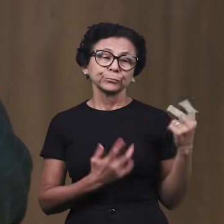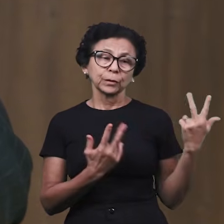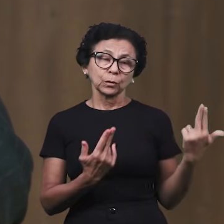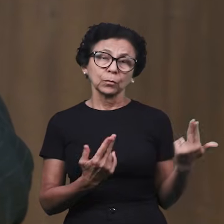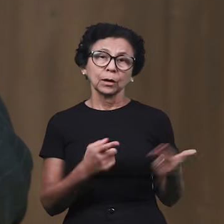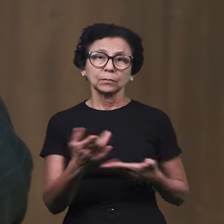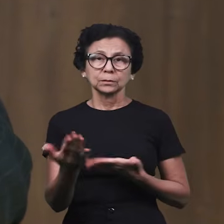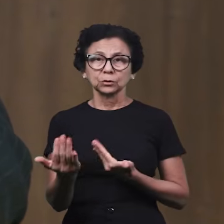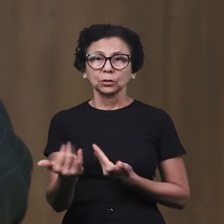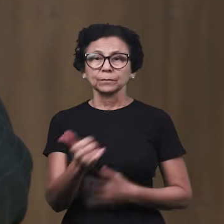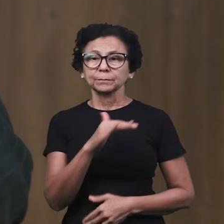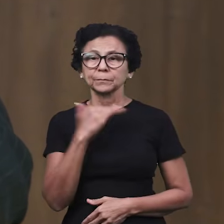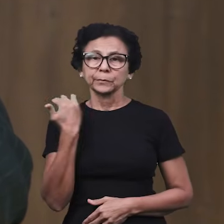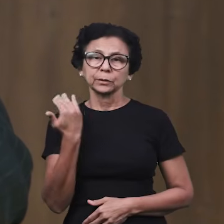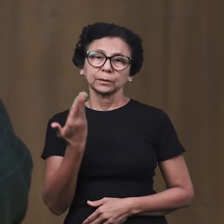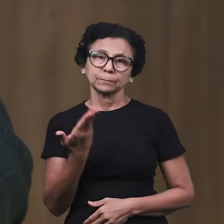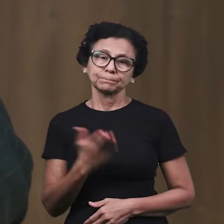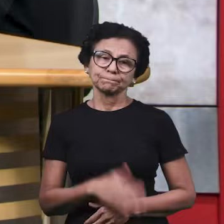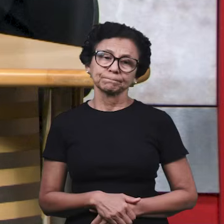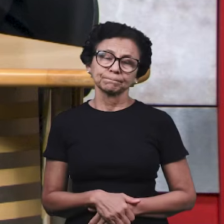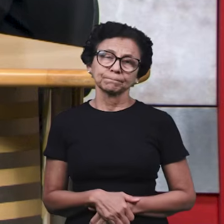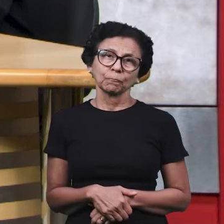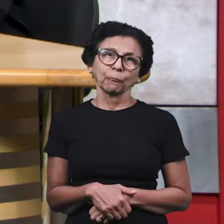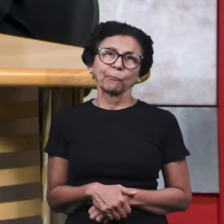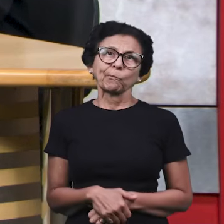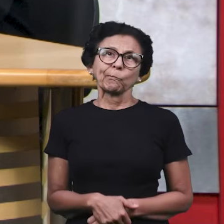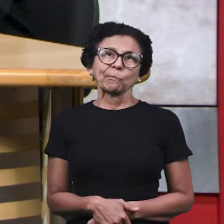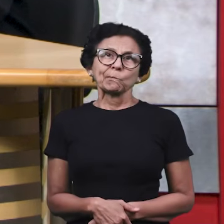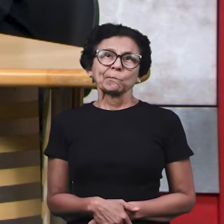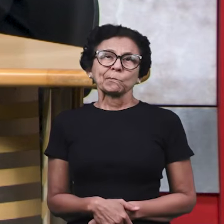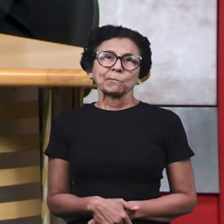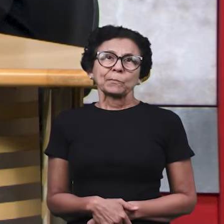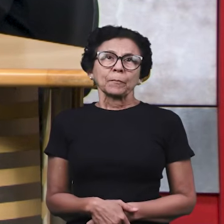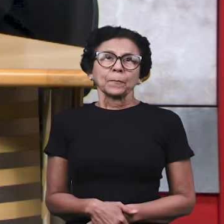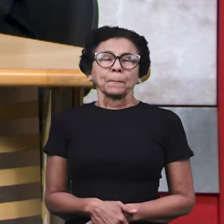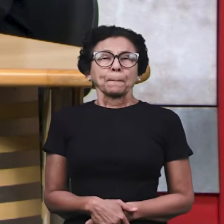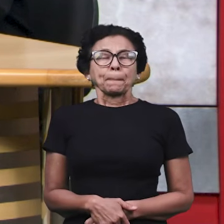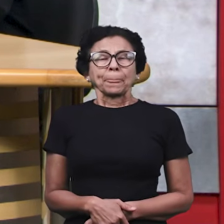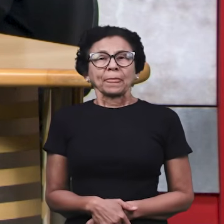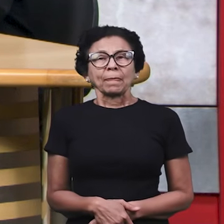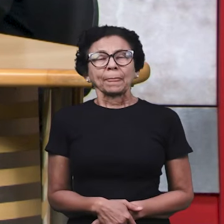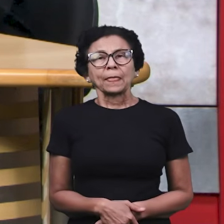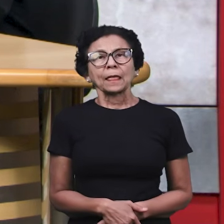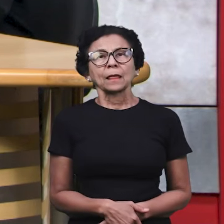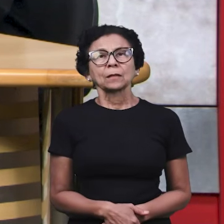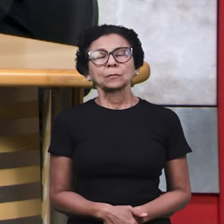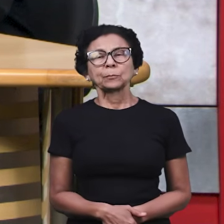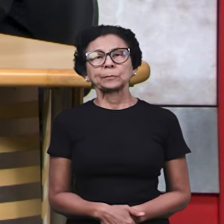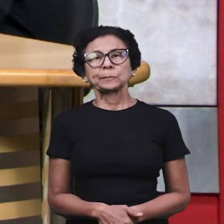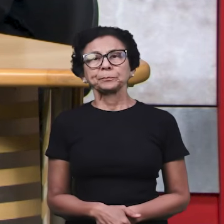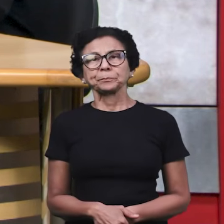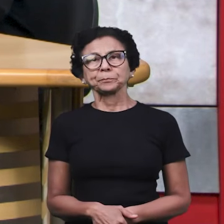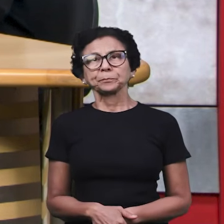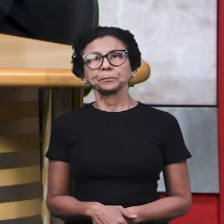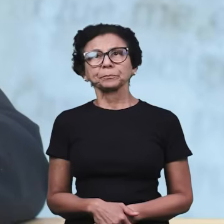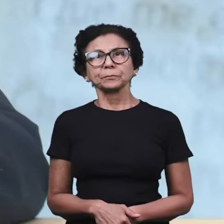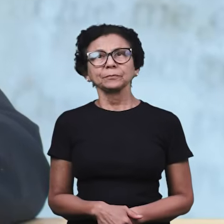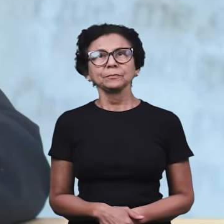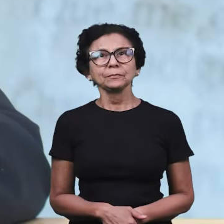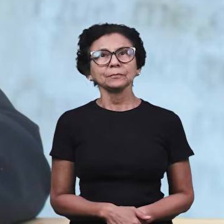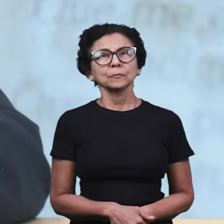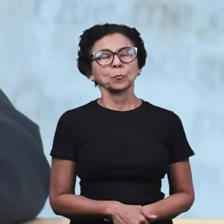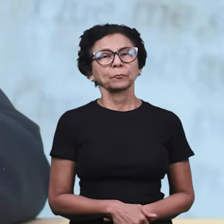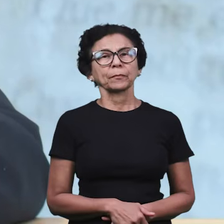vida e ele perdeu a vida. Nós não estamos nem querendo dizer, nem querendo entrar em âmbito e tudo mais, ninguém